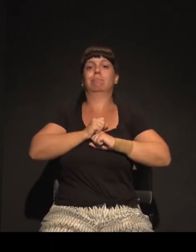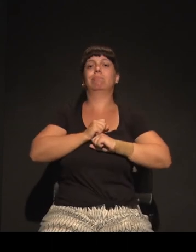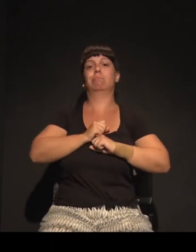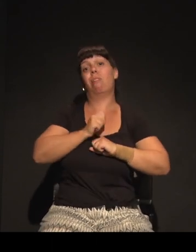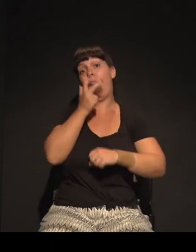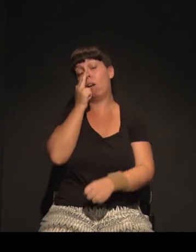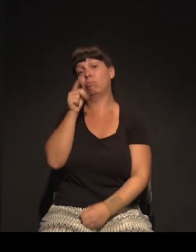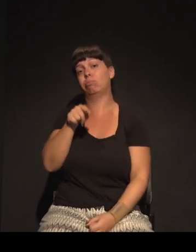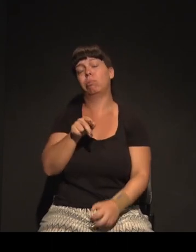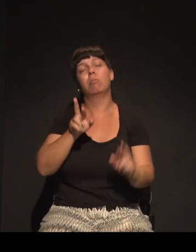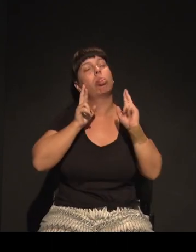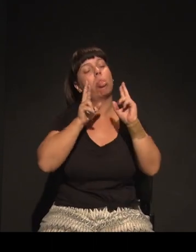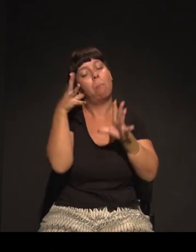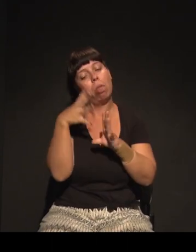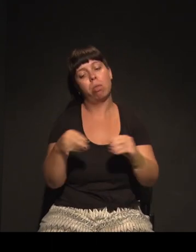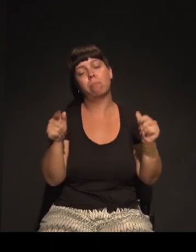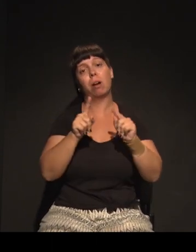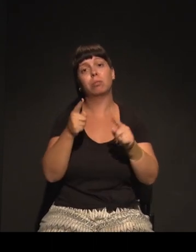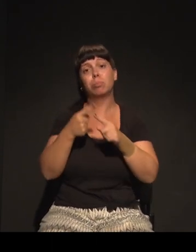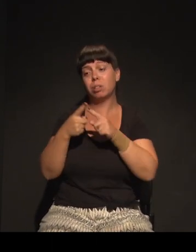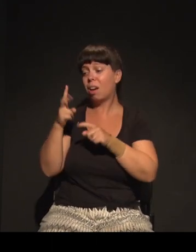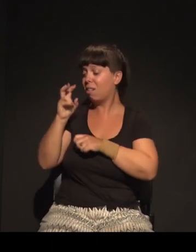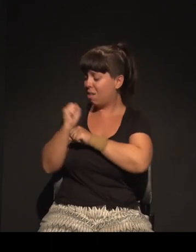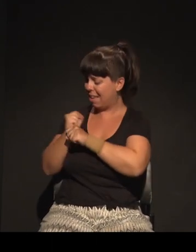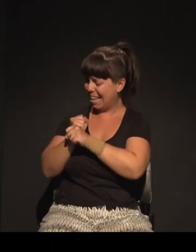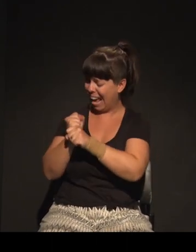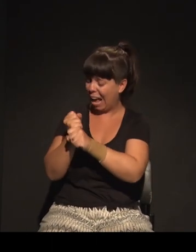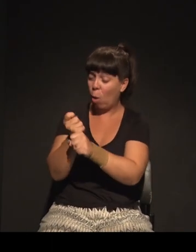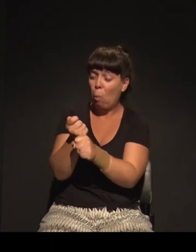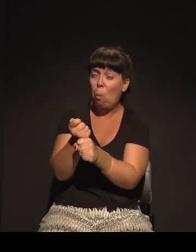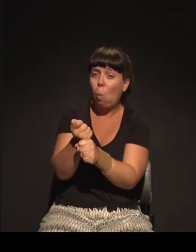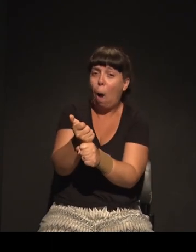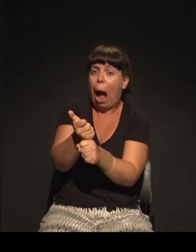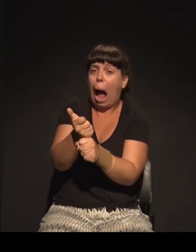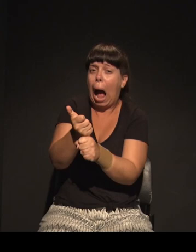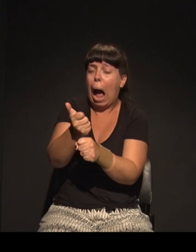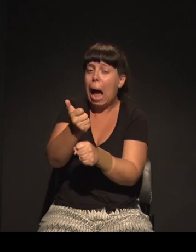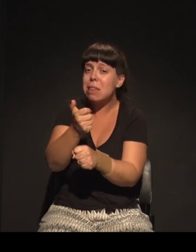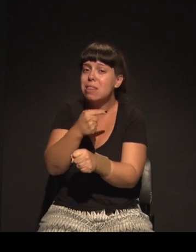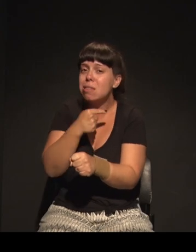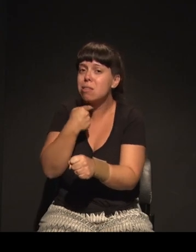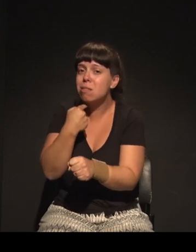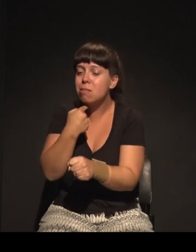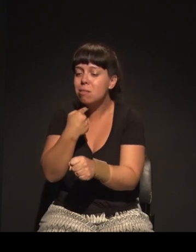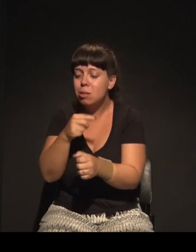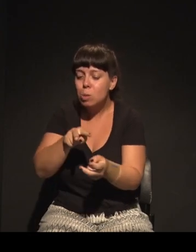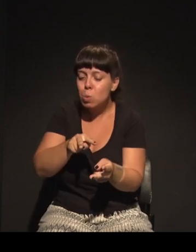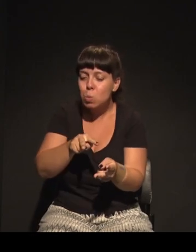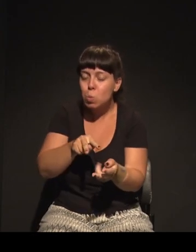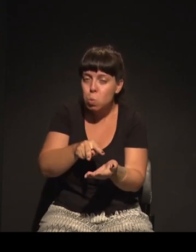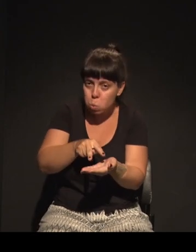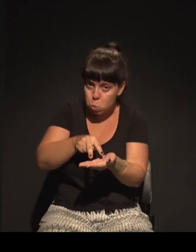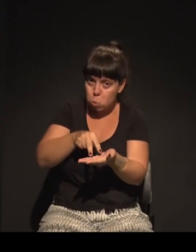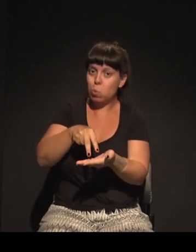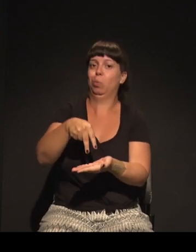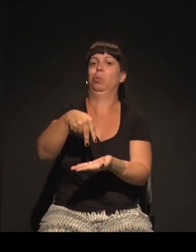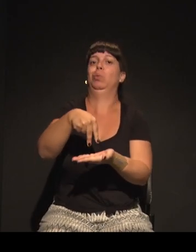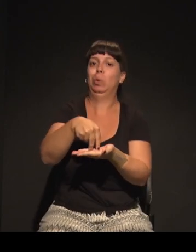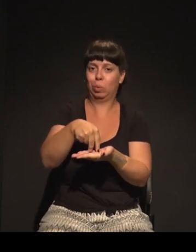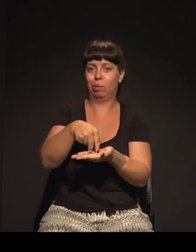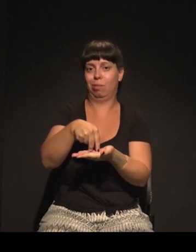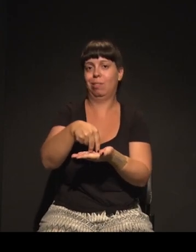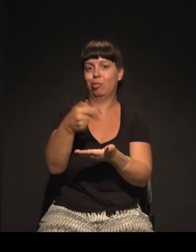eu espero que não morra porque depois de 500 anos que de quase mortais suscitando novamente ressuscitando novamente isso é